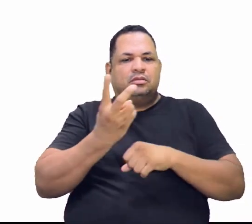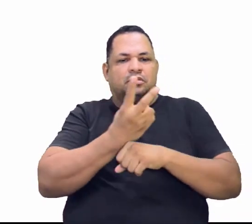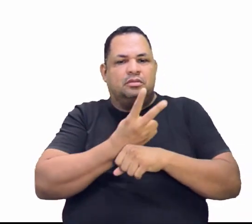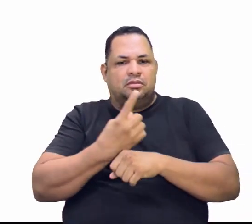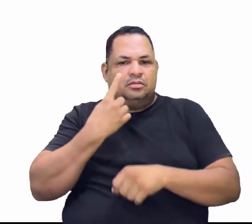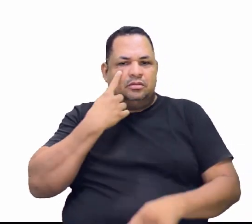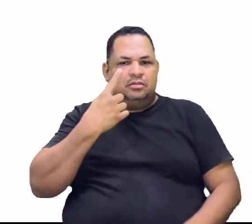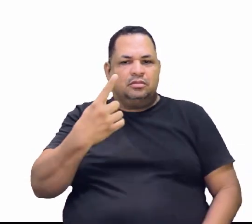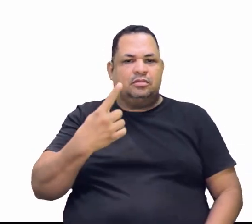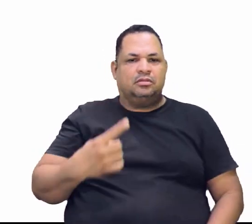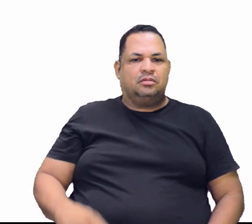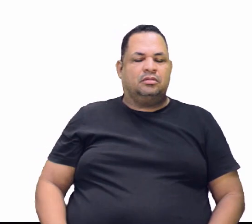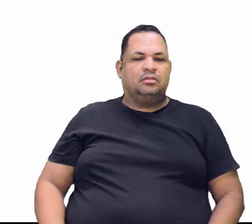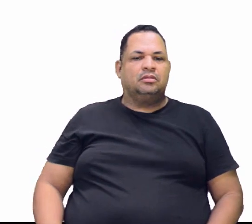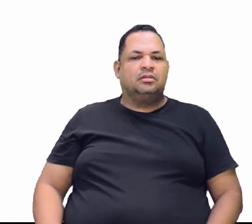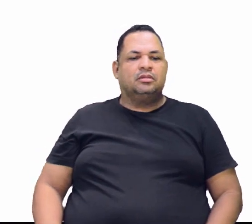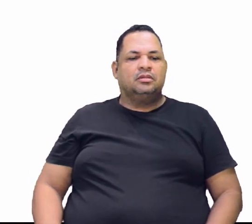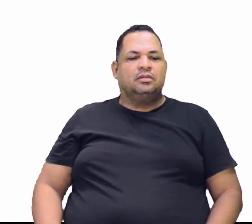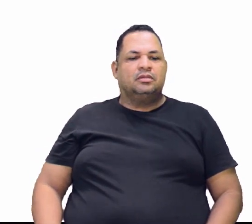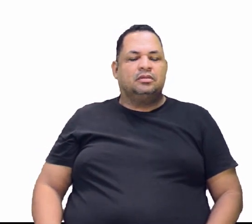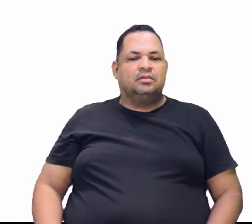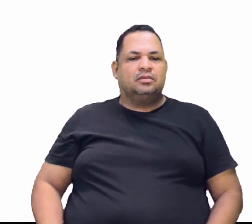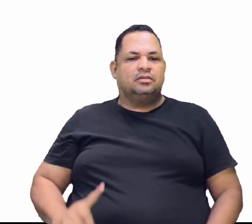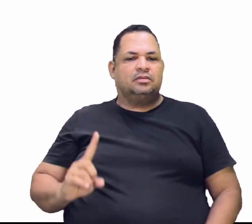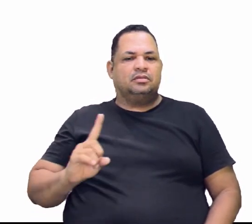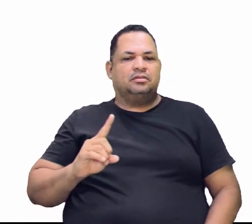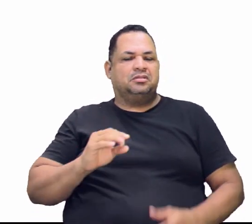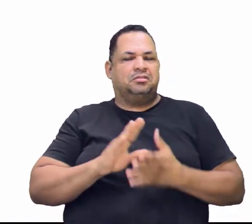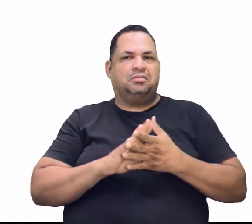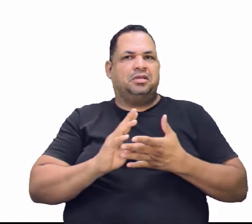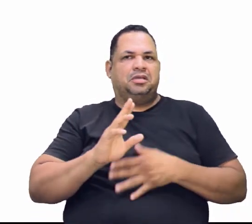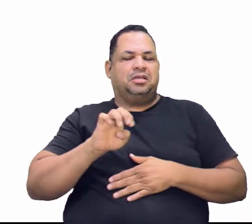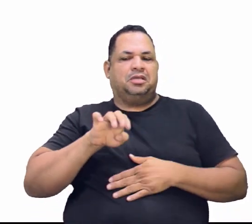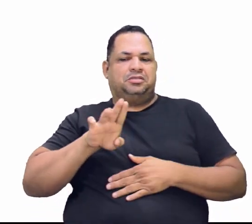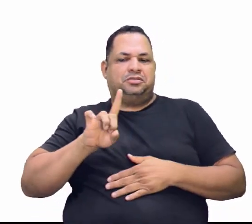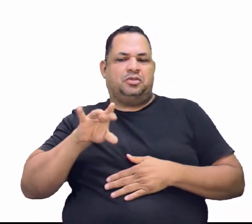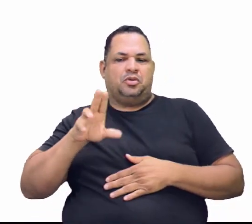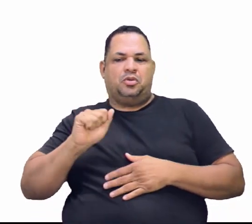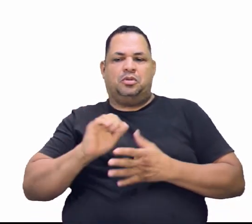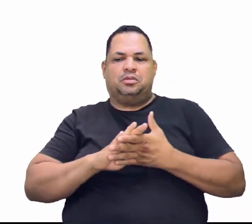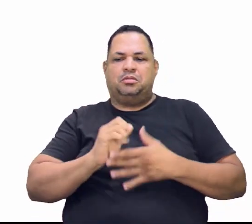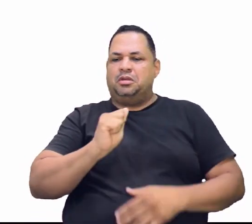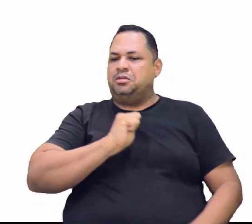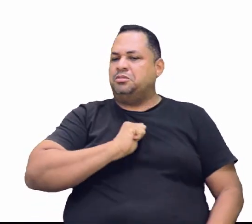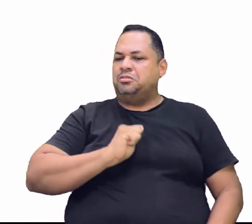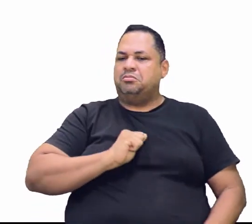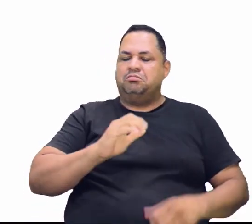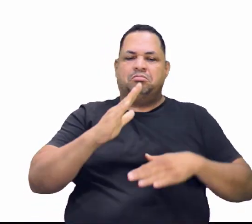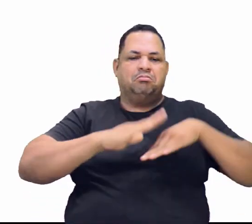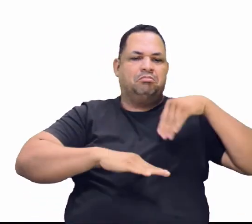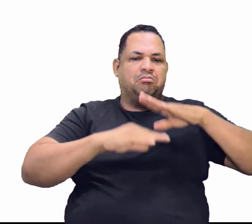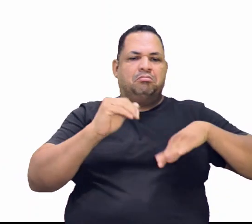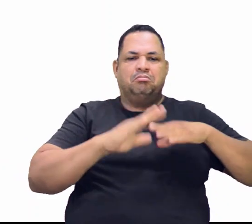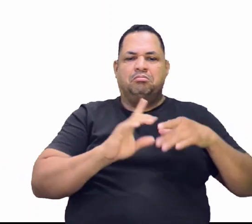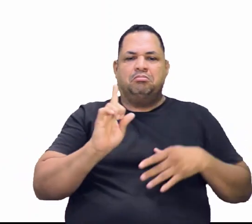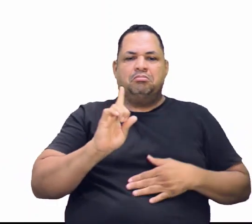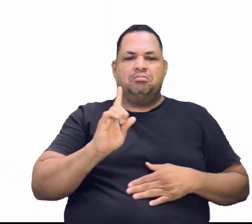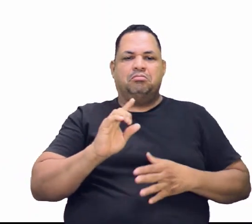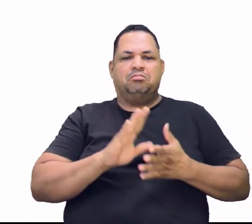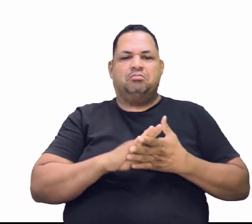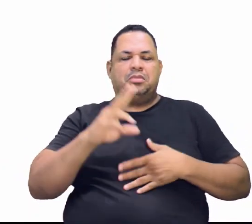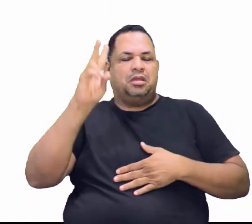aí ele procurou, vejam só, Aloysio Ferreira não era etnólogo, não era antropólogo,